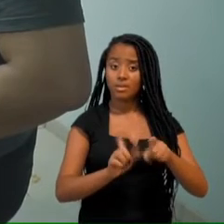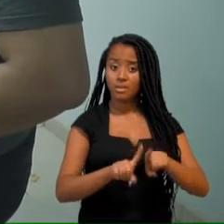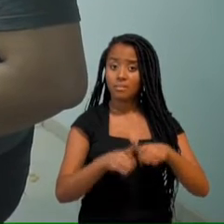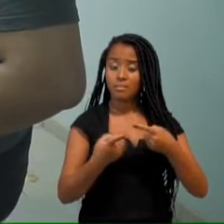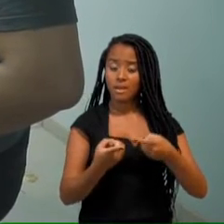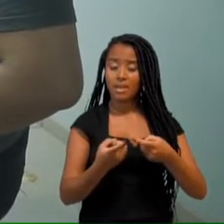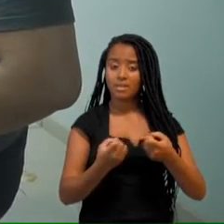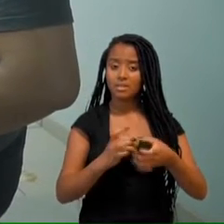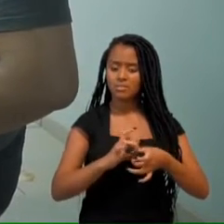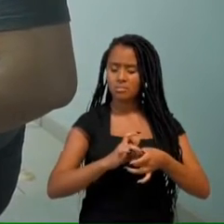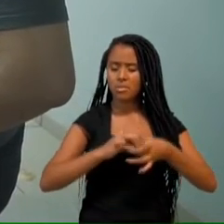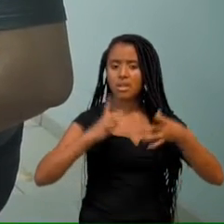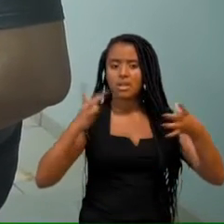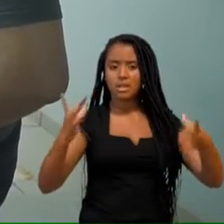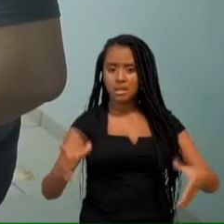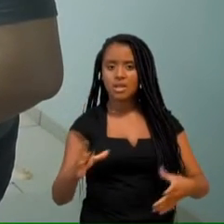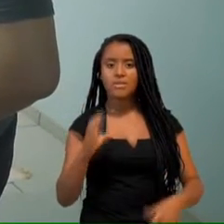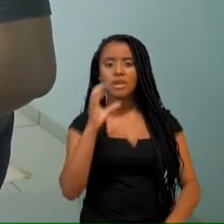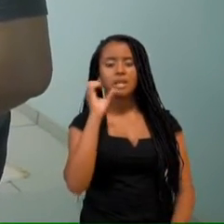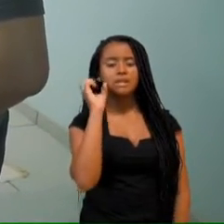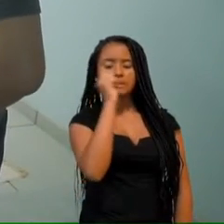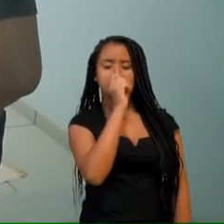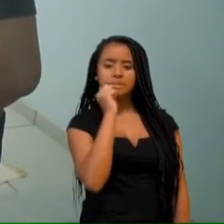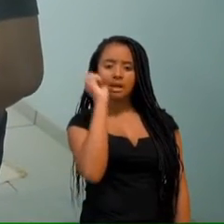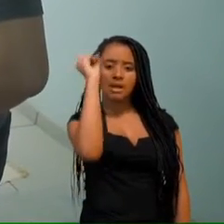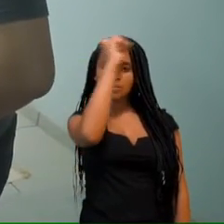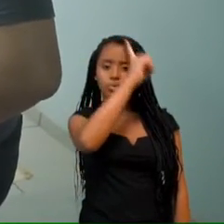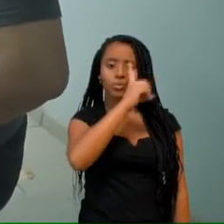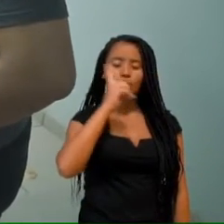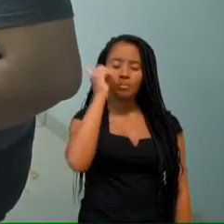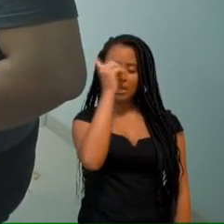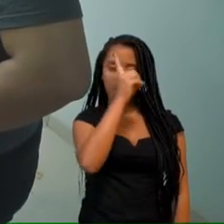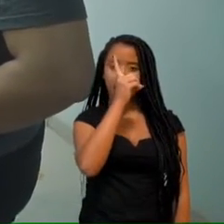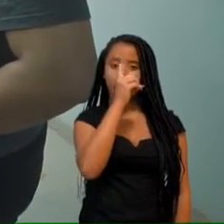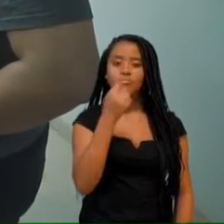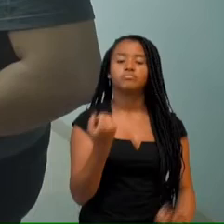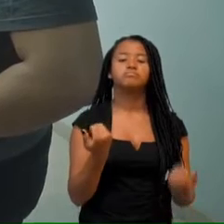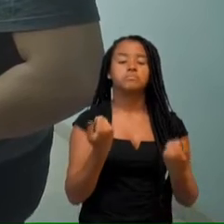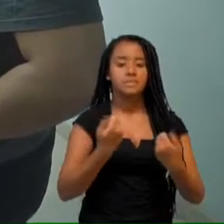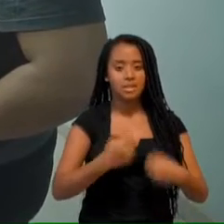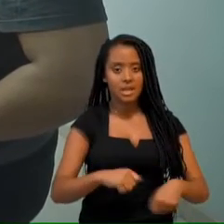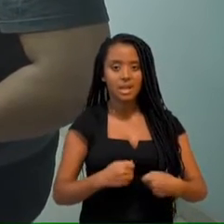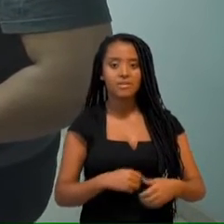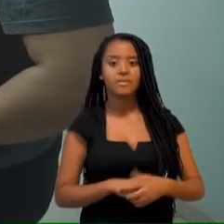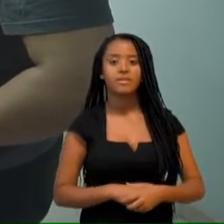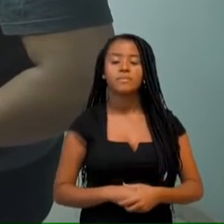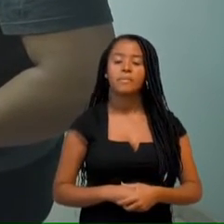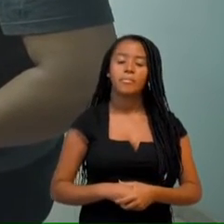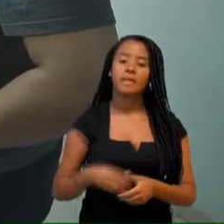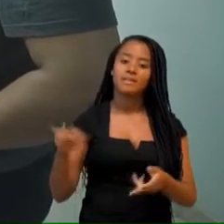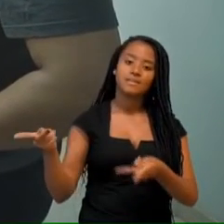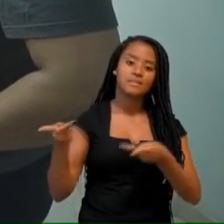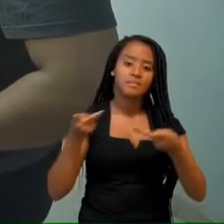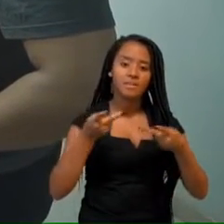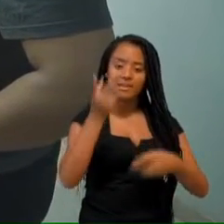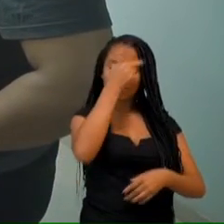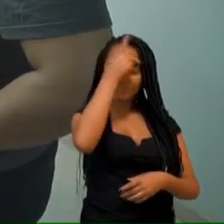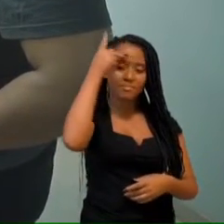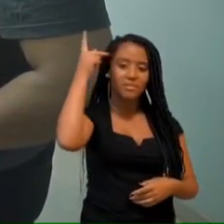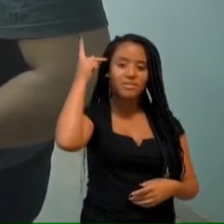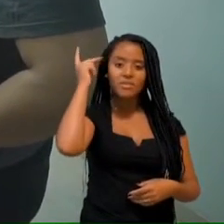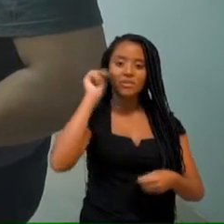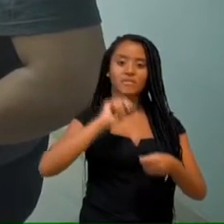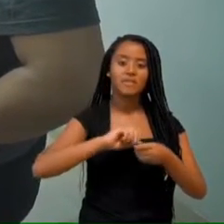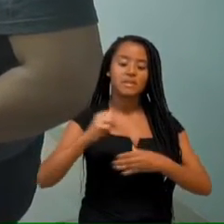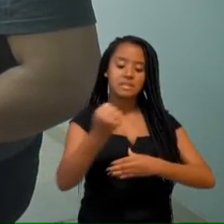e os nossos colegas aqui também sempre vinham aqui nosso apartamento é conhecido por receber bem a galera fazer almoço coletivos nos